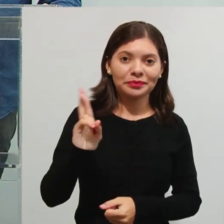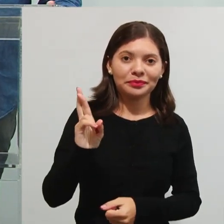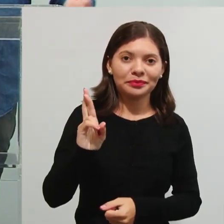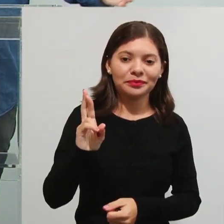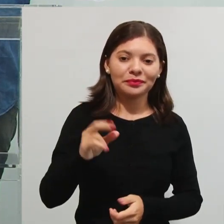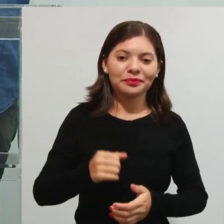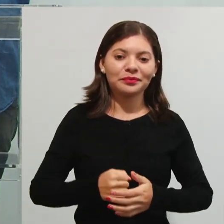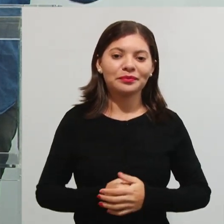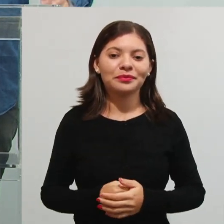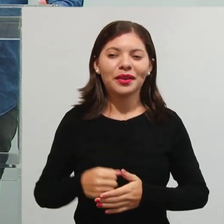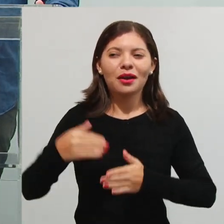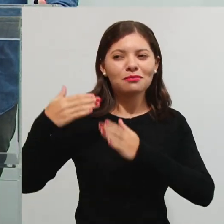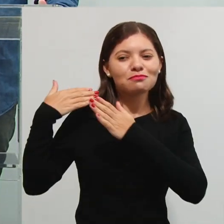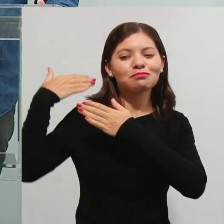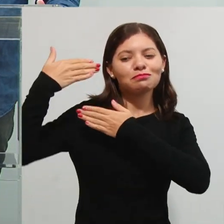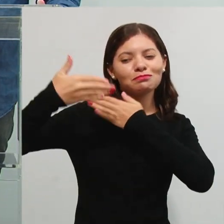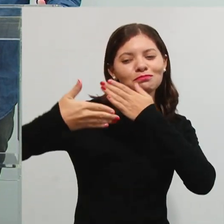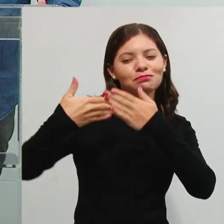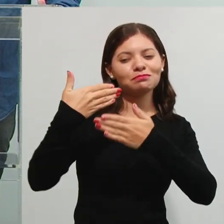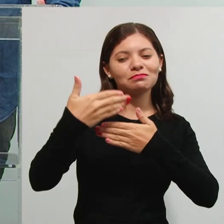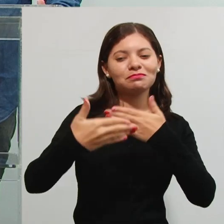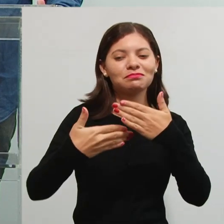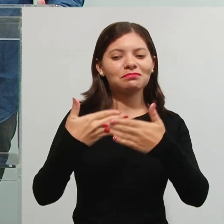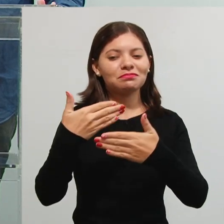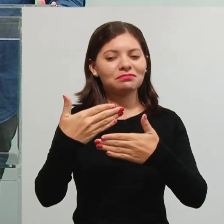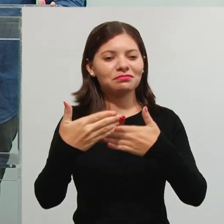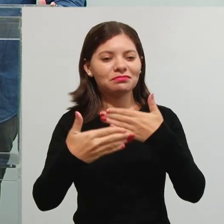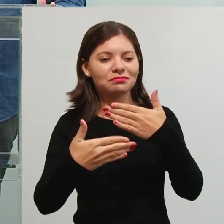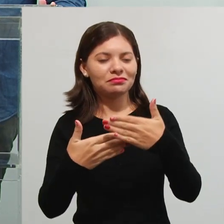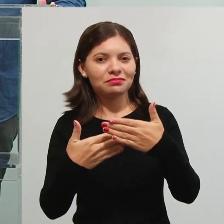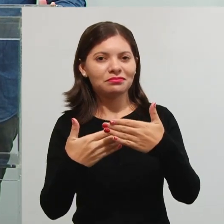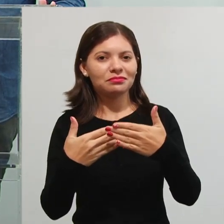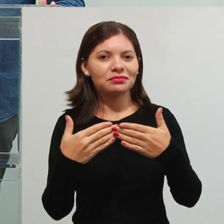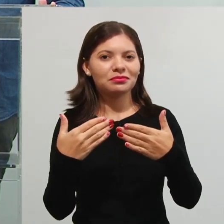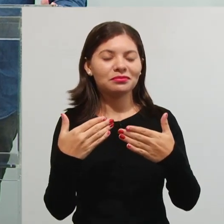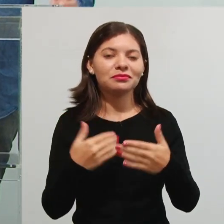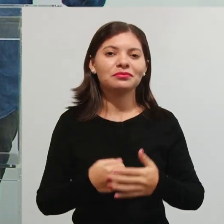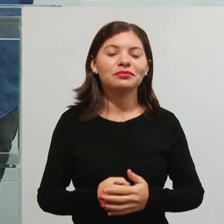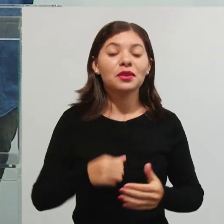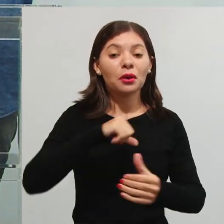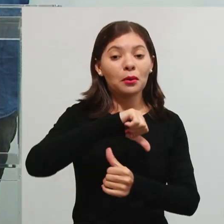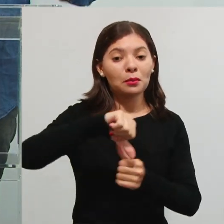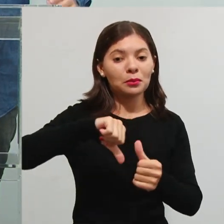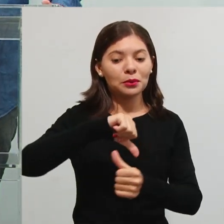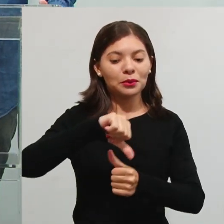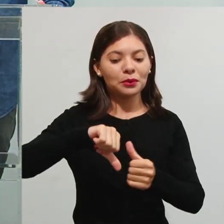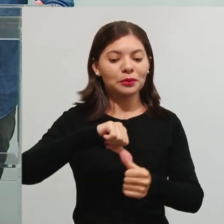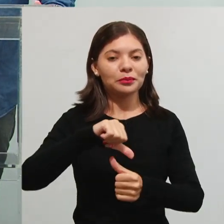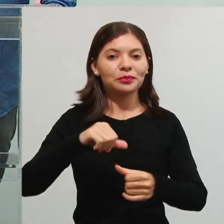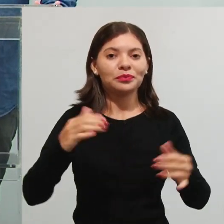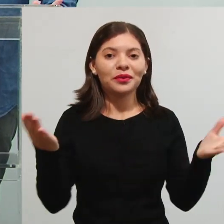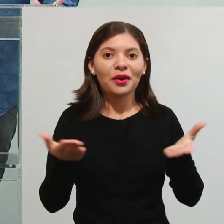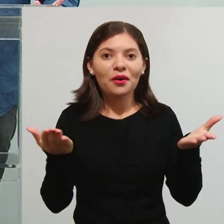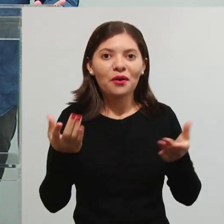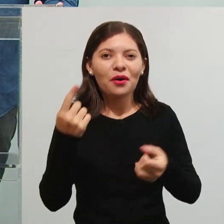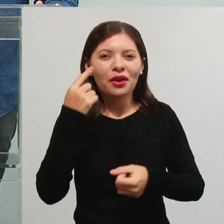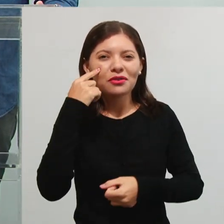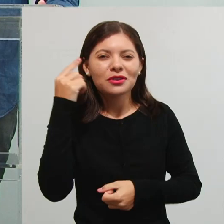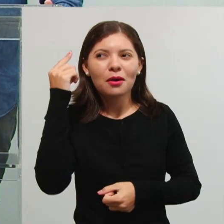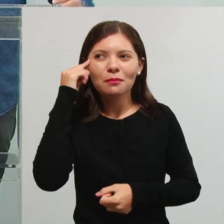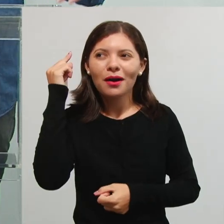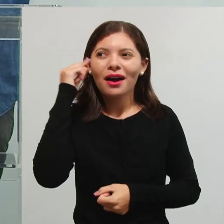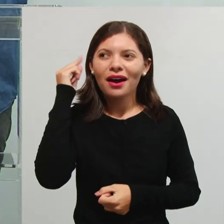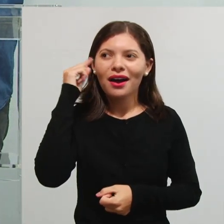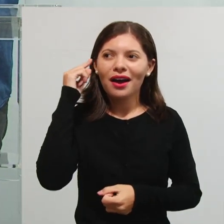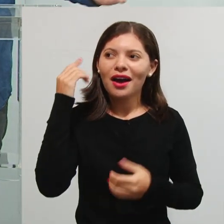Mas sabe que de um tempo para cá essa realidade não se tornou mais comum, não é mesmo? Eu aposto que agora mesmo você começou a pensar